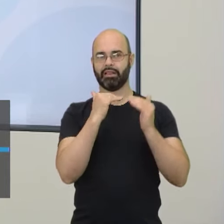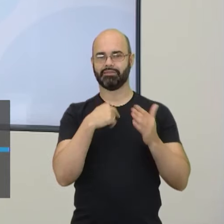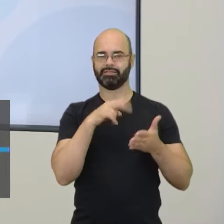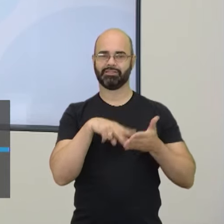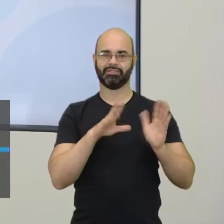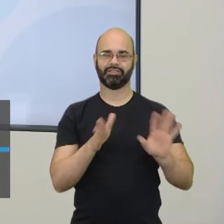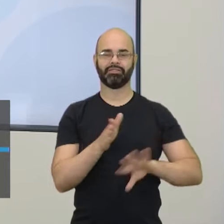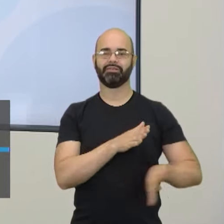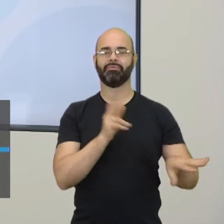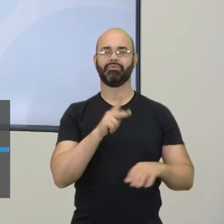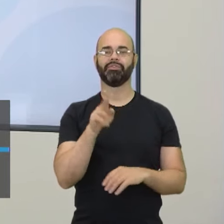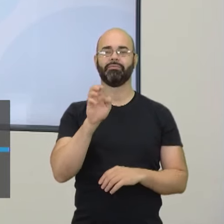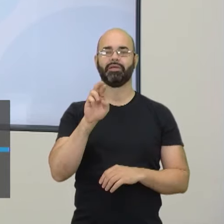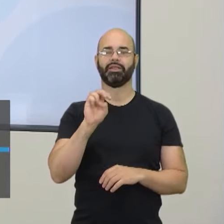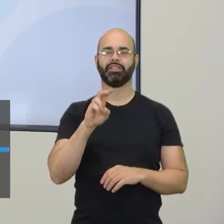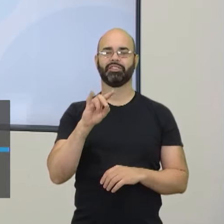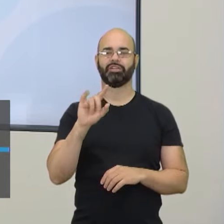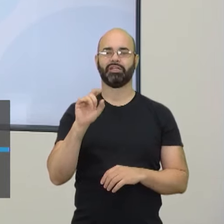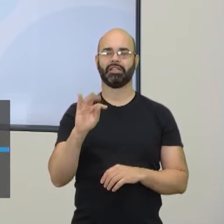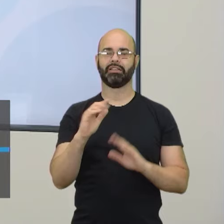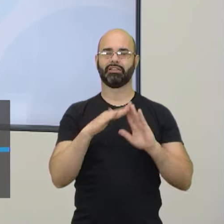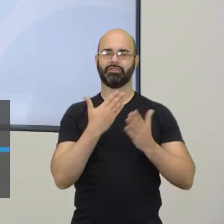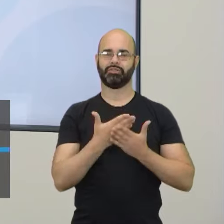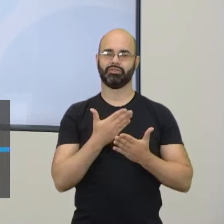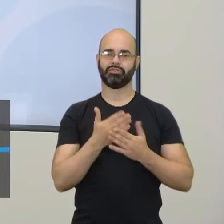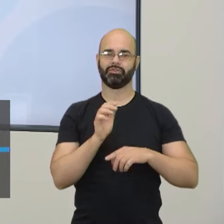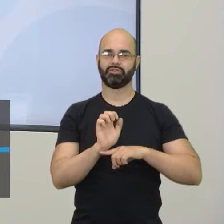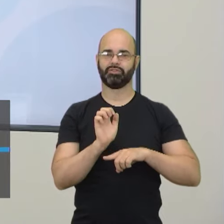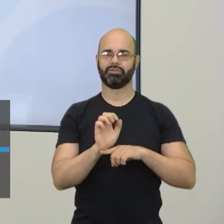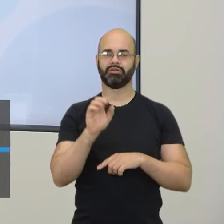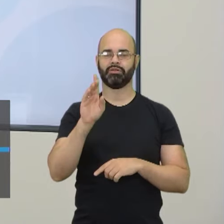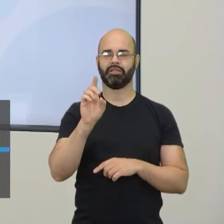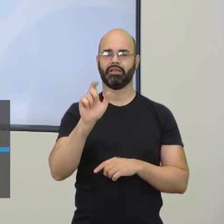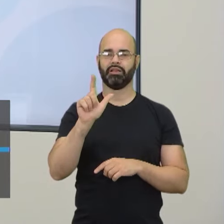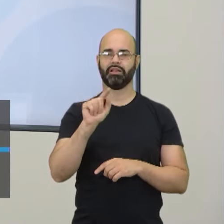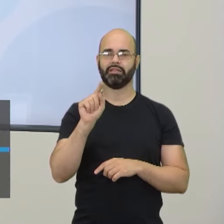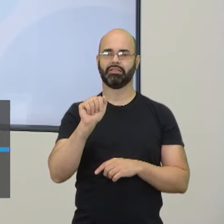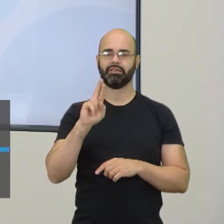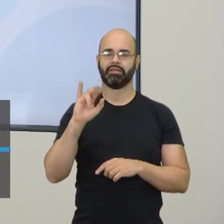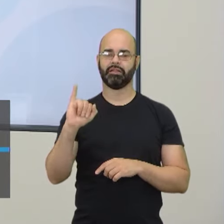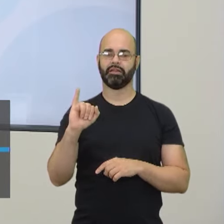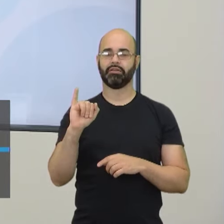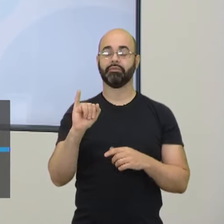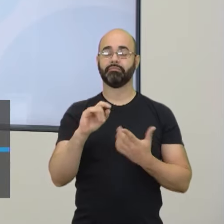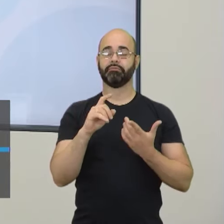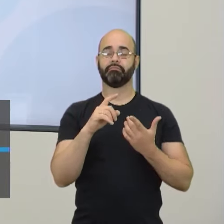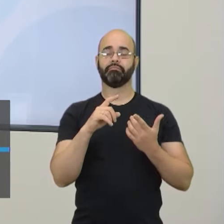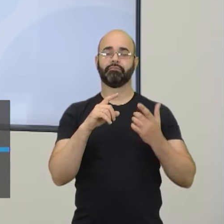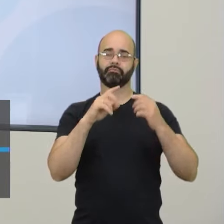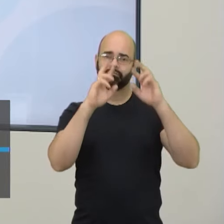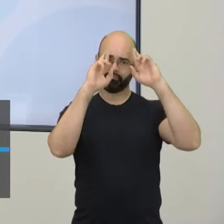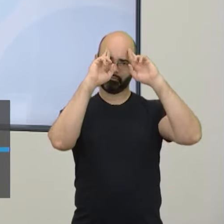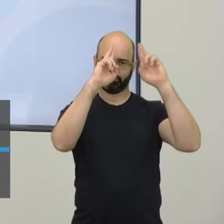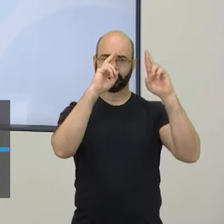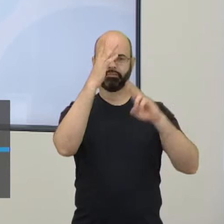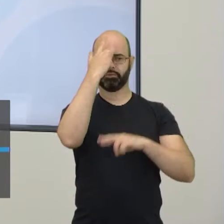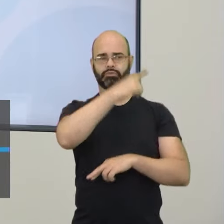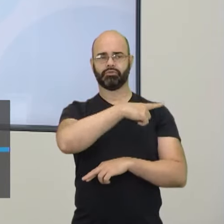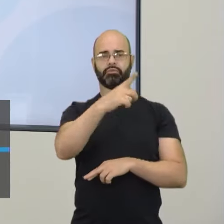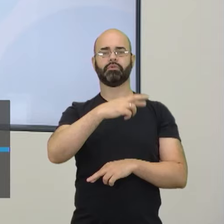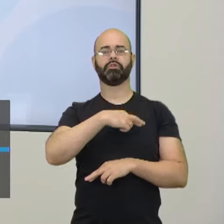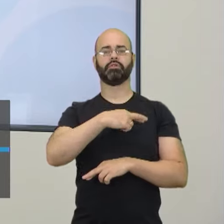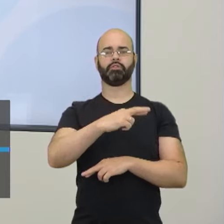Pro Benedita, da Escola Estadual, Maria Bataglin de Lazari, é importante, né, respeitar a religião do